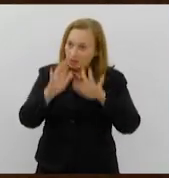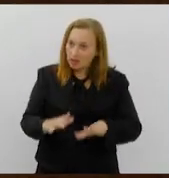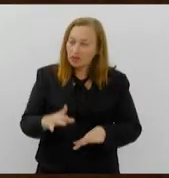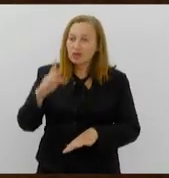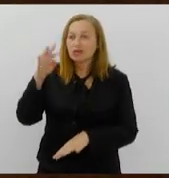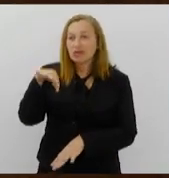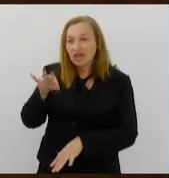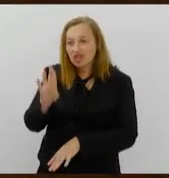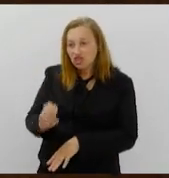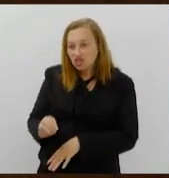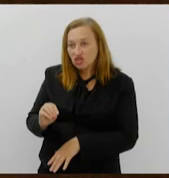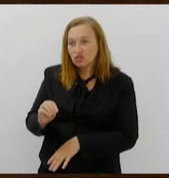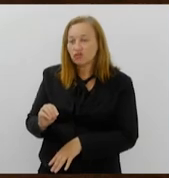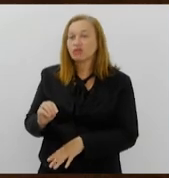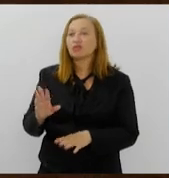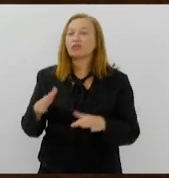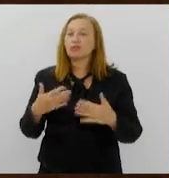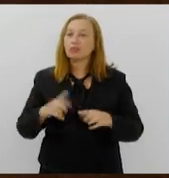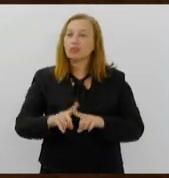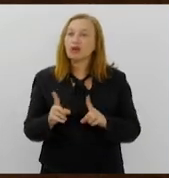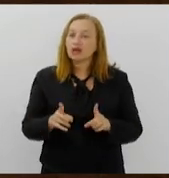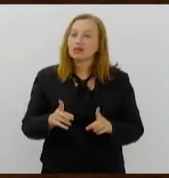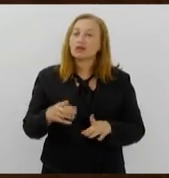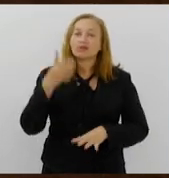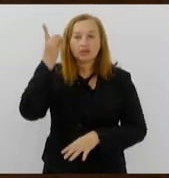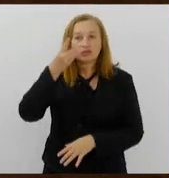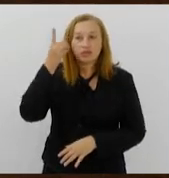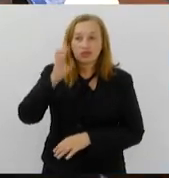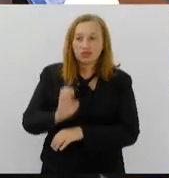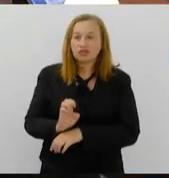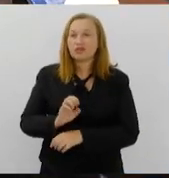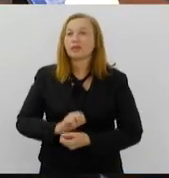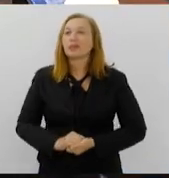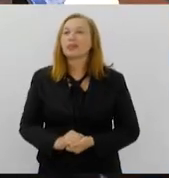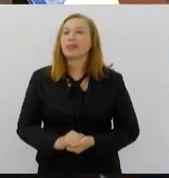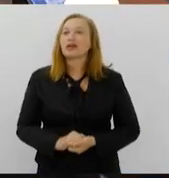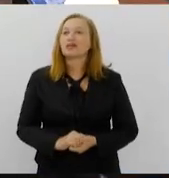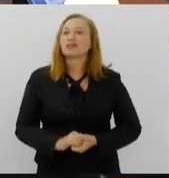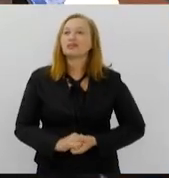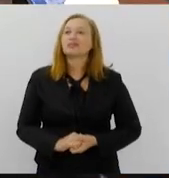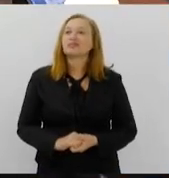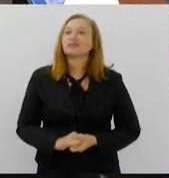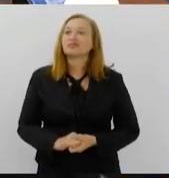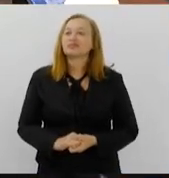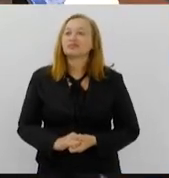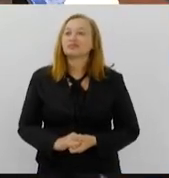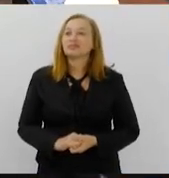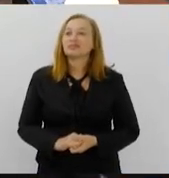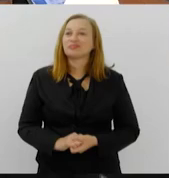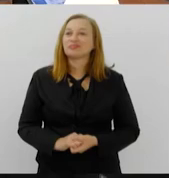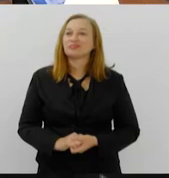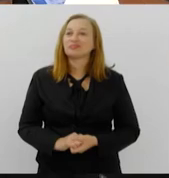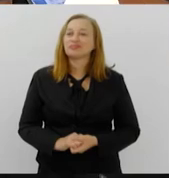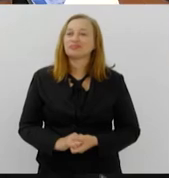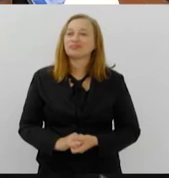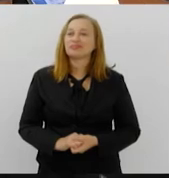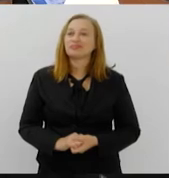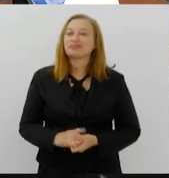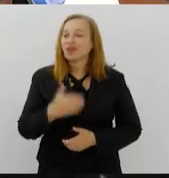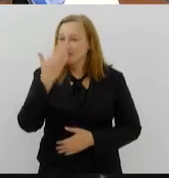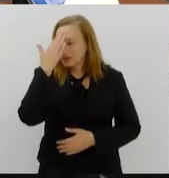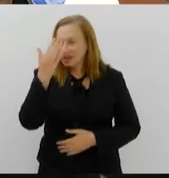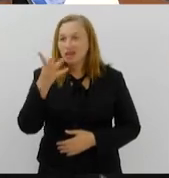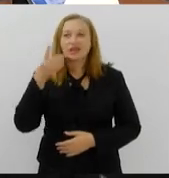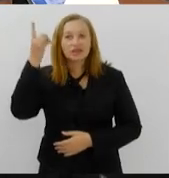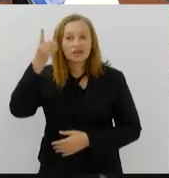Netinho. Mas aí fica a minha posição aqui como deputado estadual. Meus parabéns. Quero ver se vai agradecer aqui na boca de ferro. Meus parabéns. Obrigado,